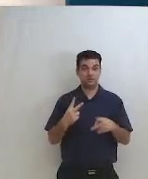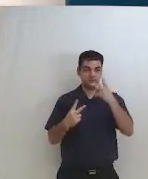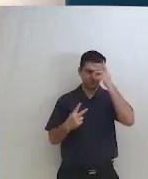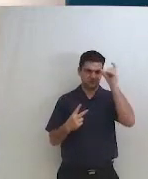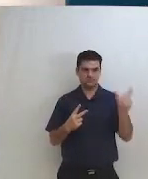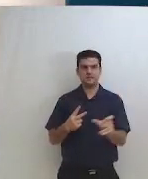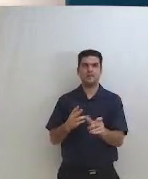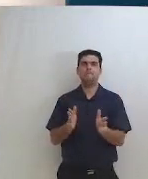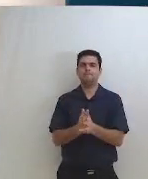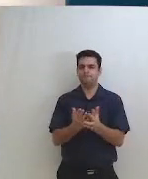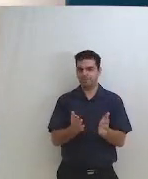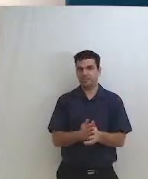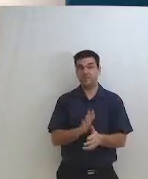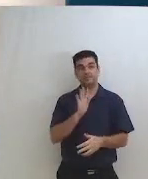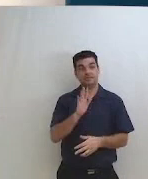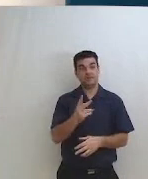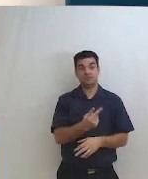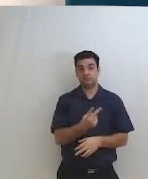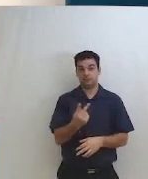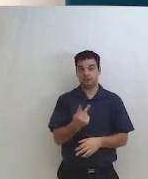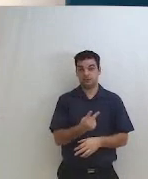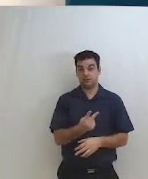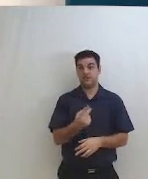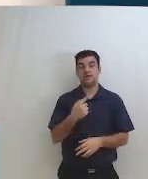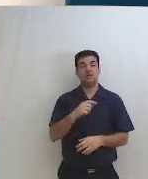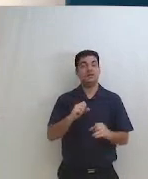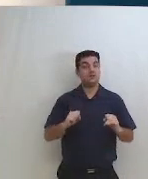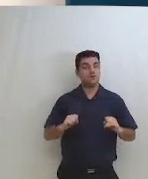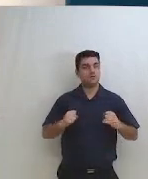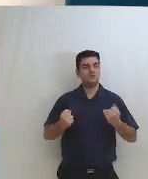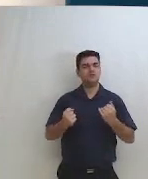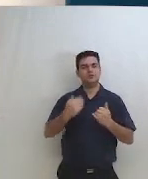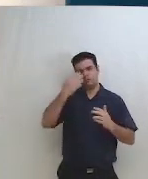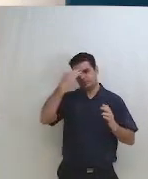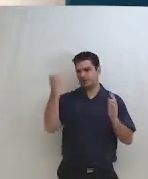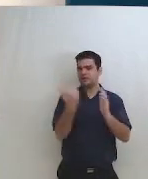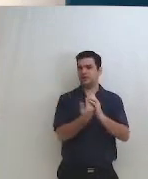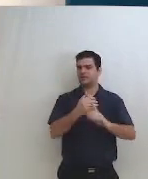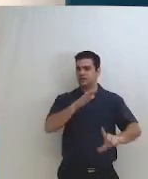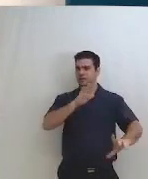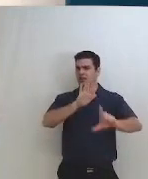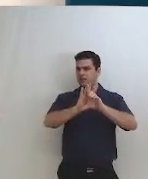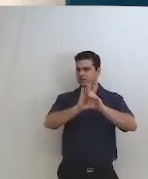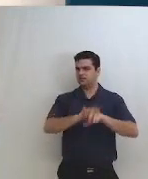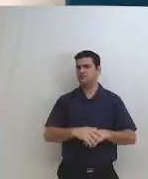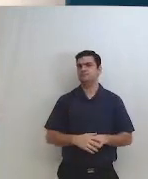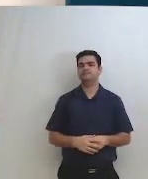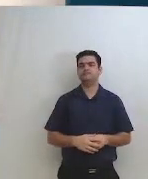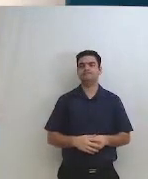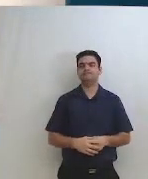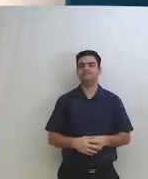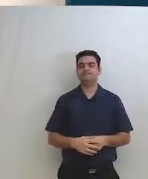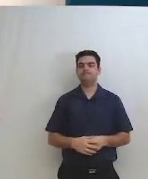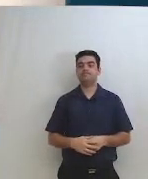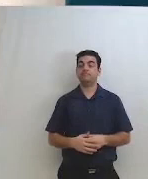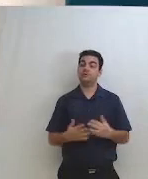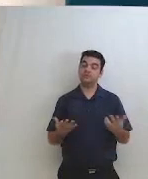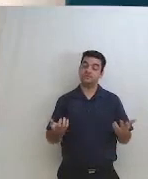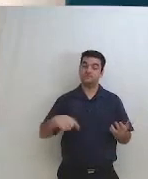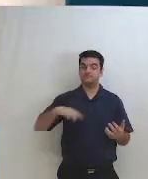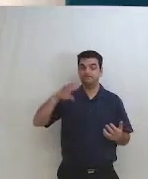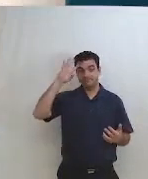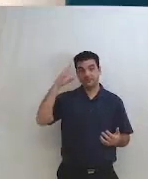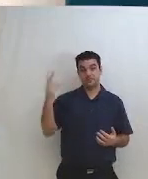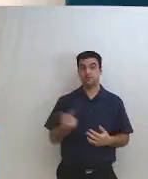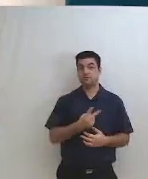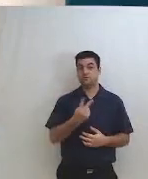acima de tudo, respeitam as leis do nosso país. É preciso frisar que esse fato se